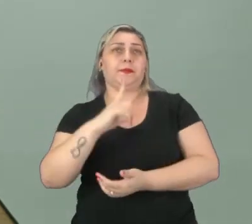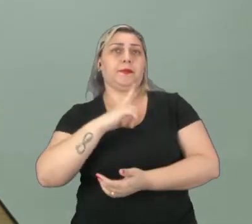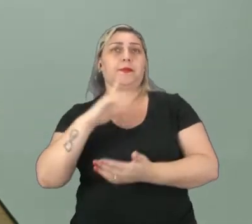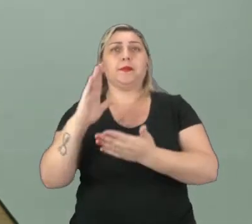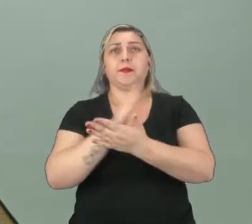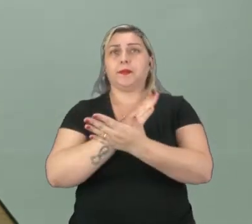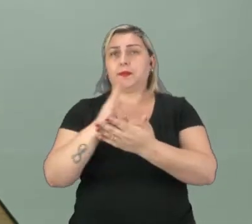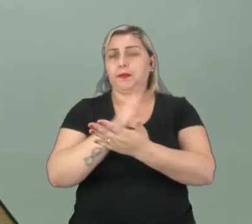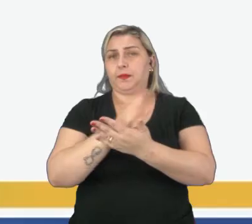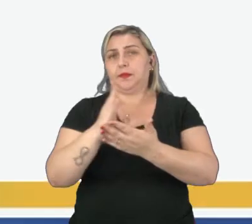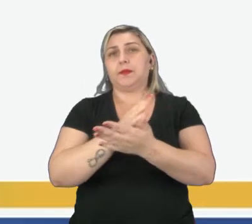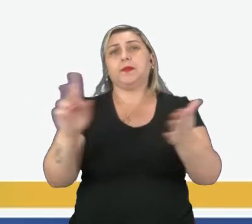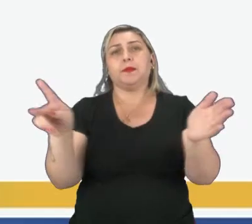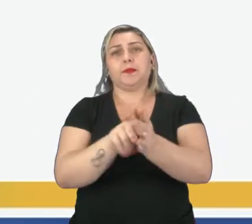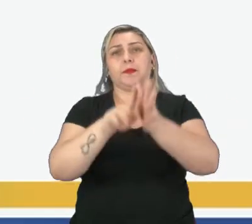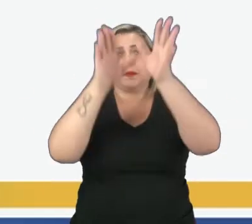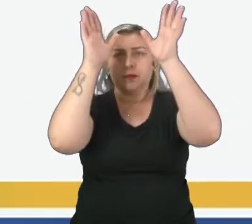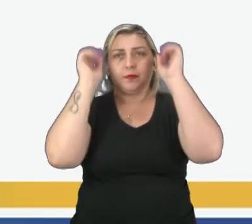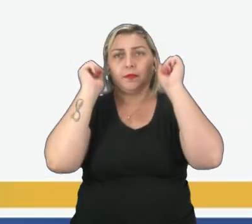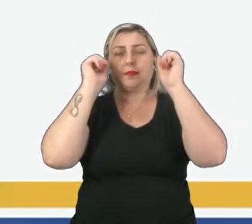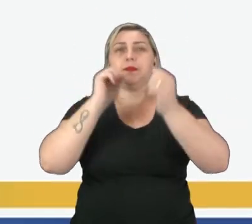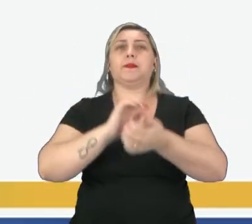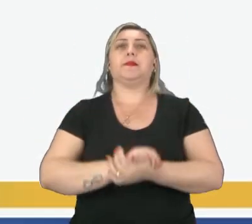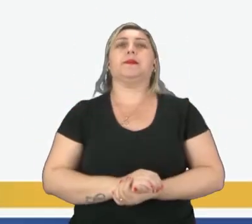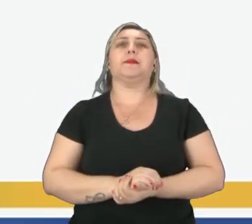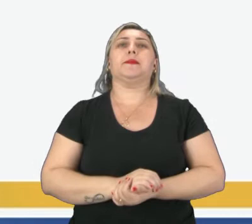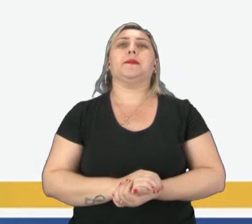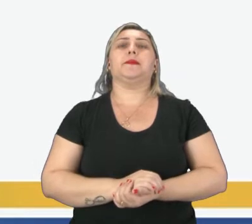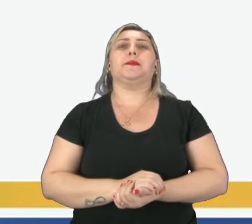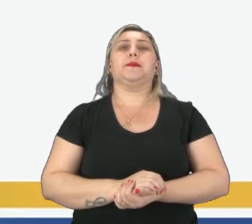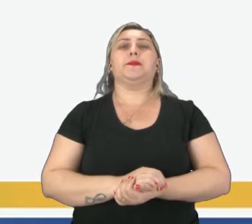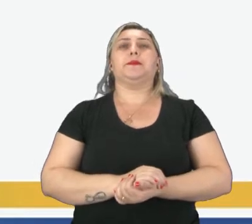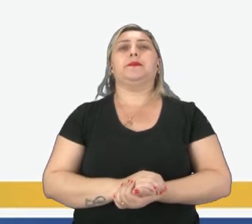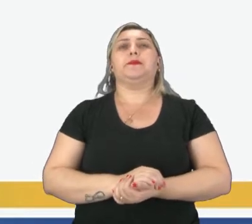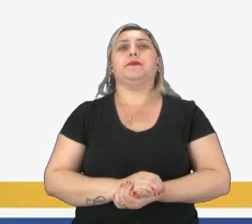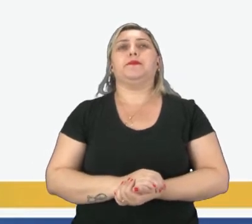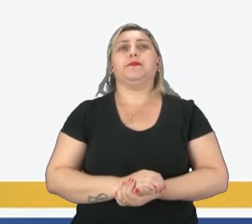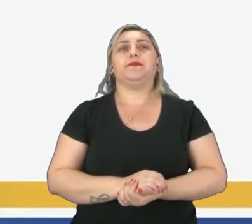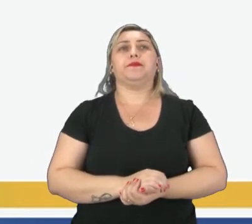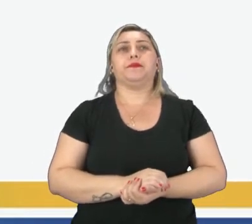como alguns exemplos de pratos típicos do Acre. Vamos lá.